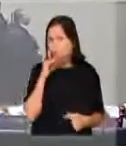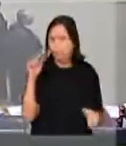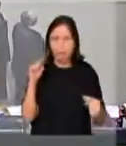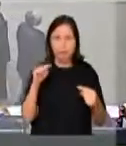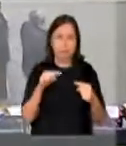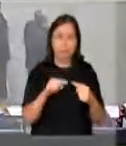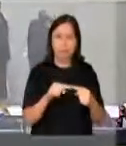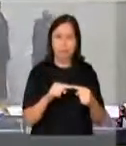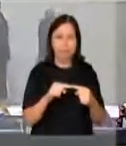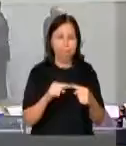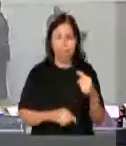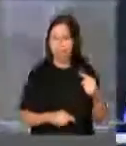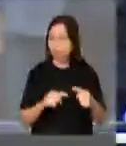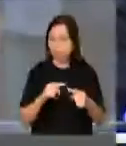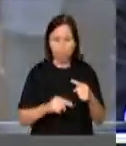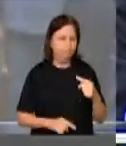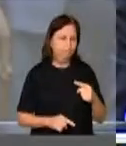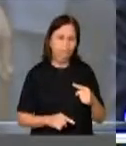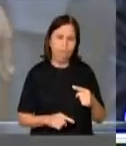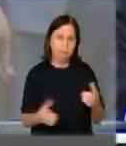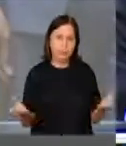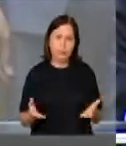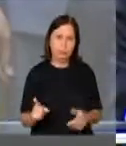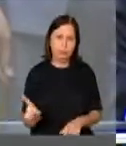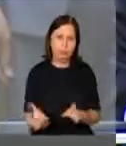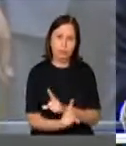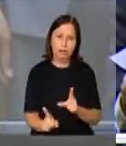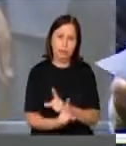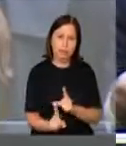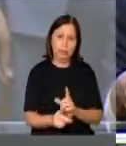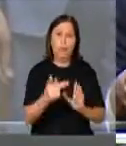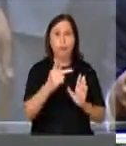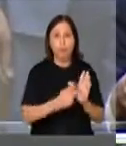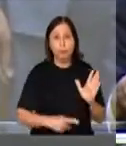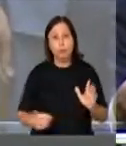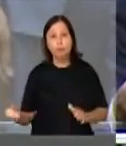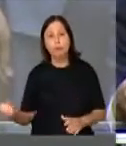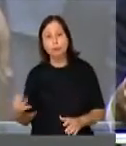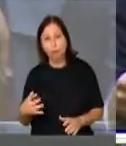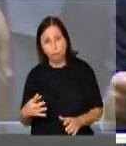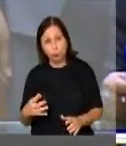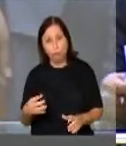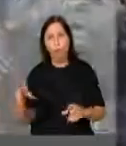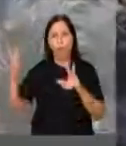não permitirá. Nessa matéria, não. Okay. Será um projeto novo. Tudo